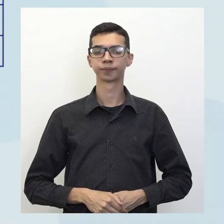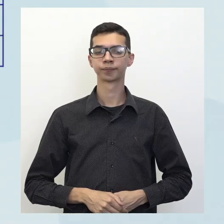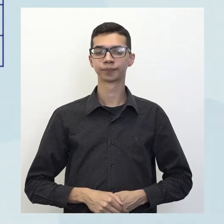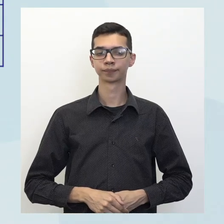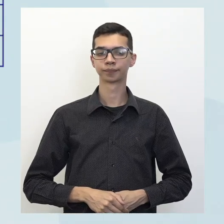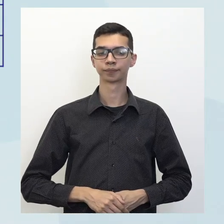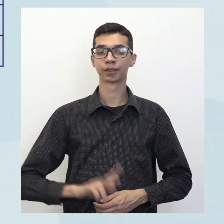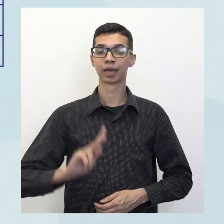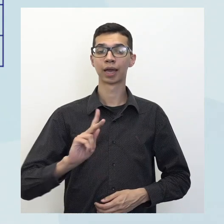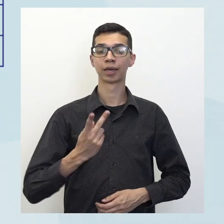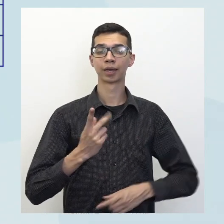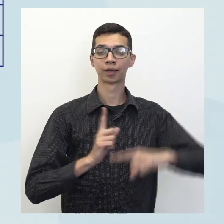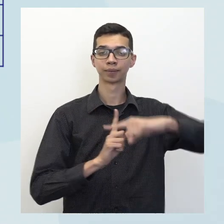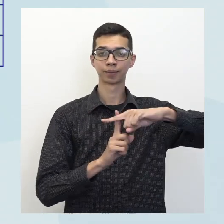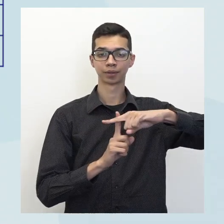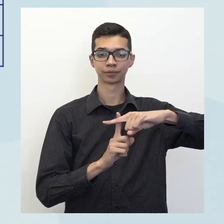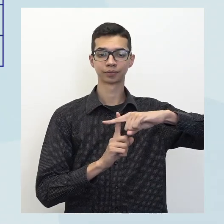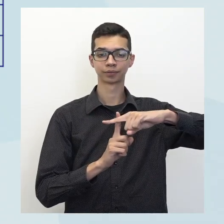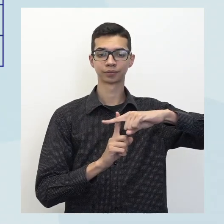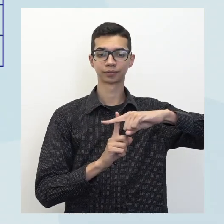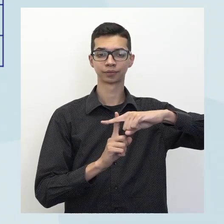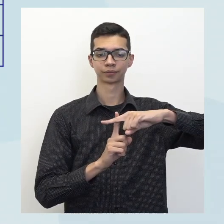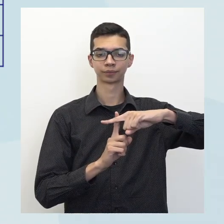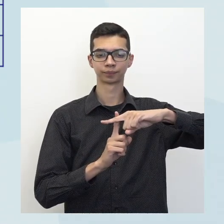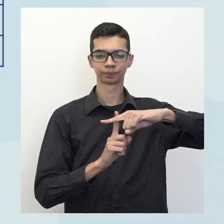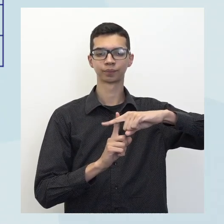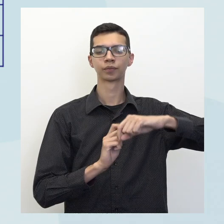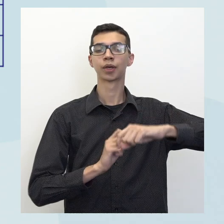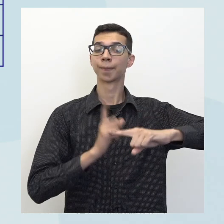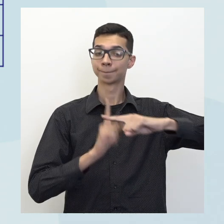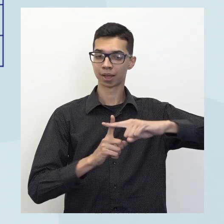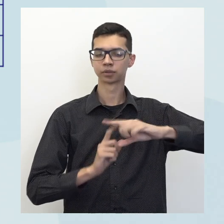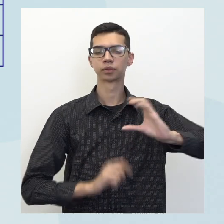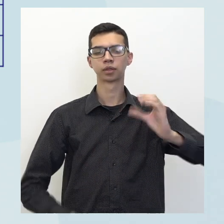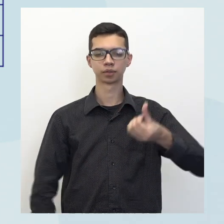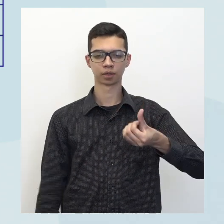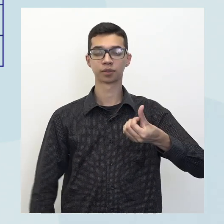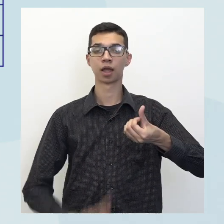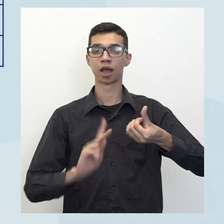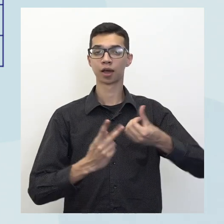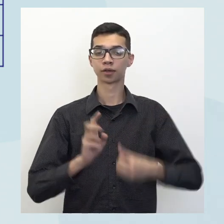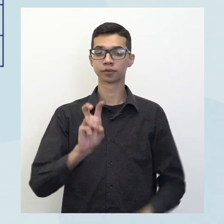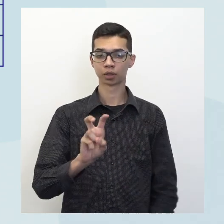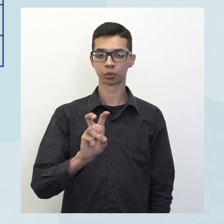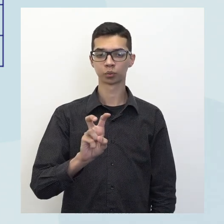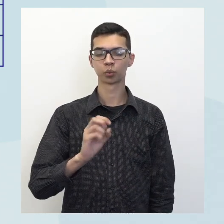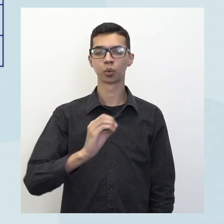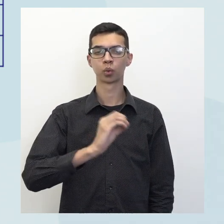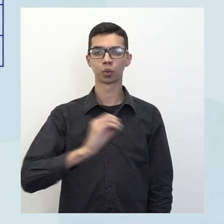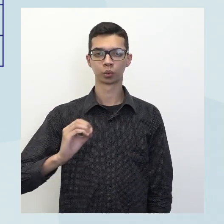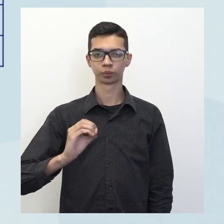C6. C6? C6. H5. E... Menos, né?